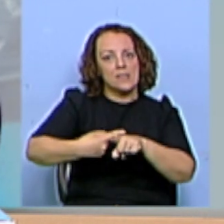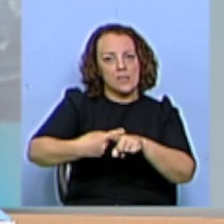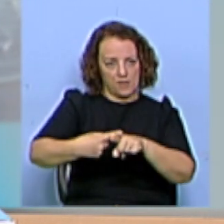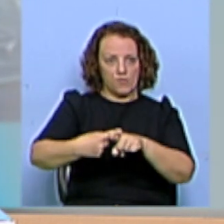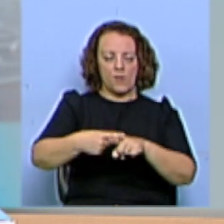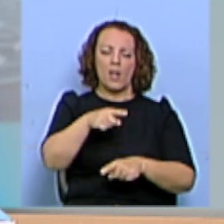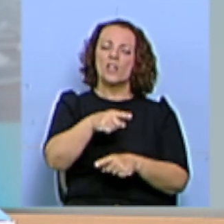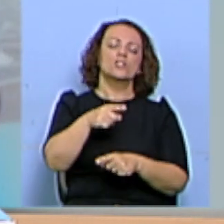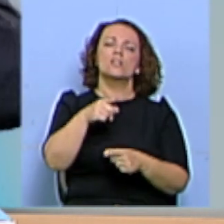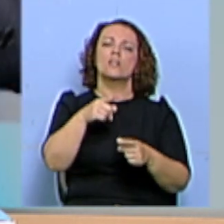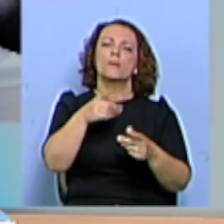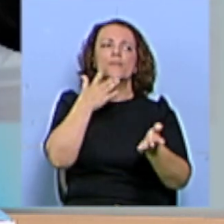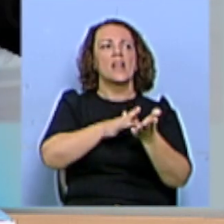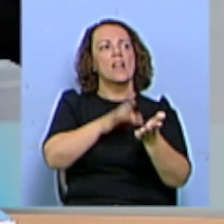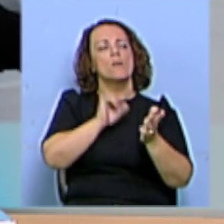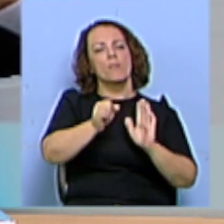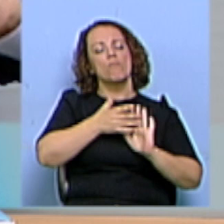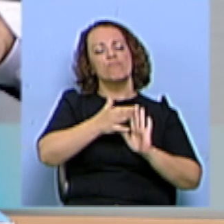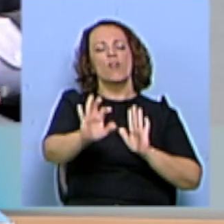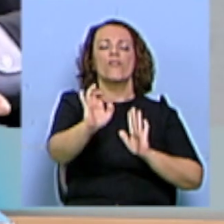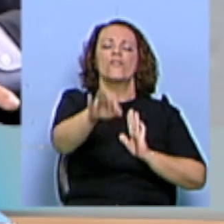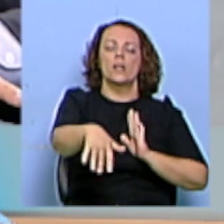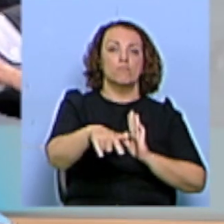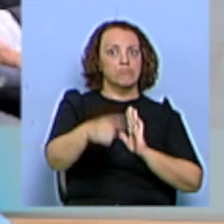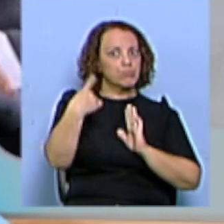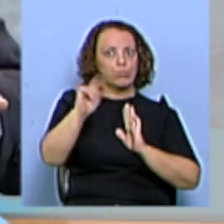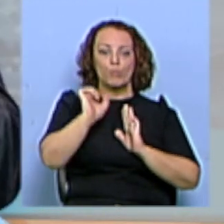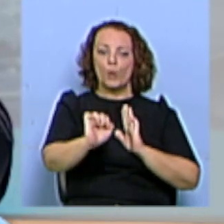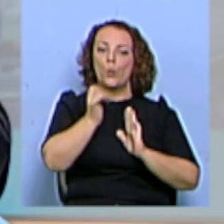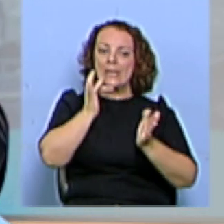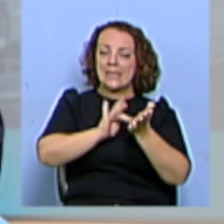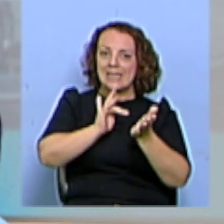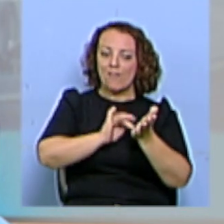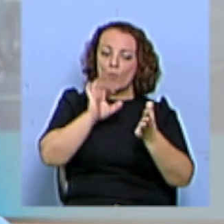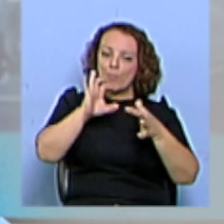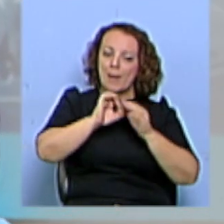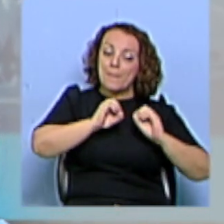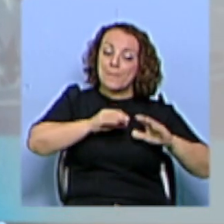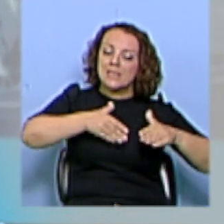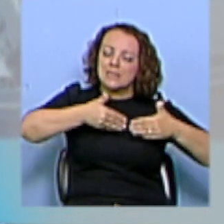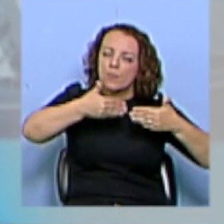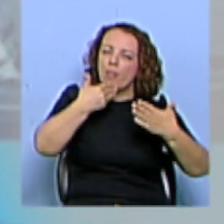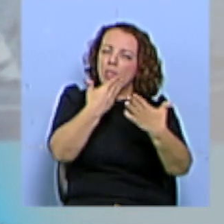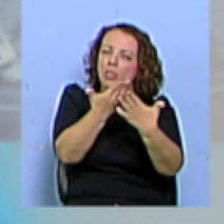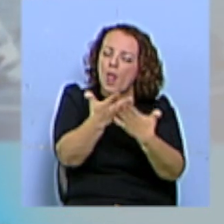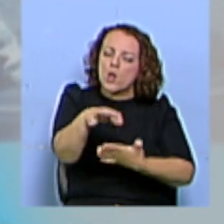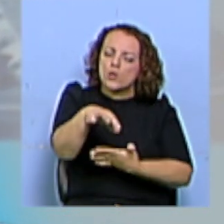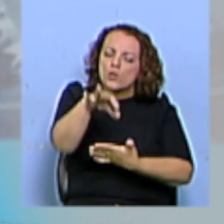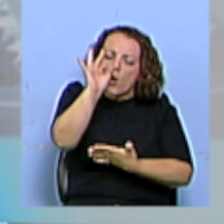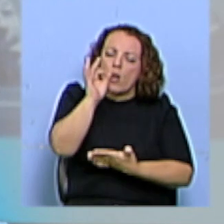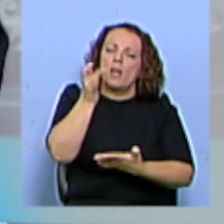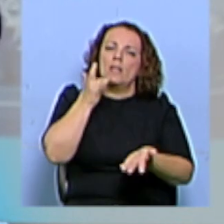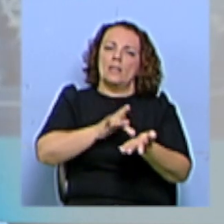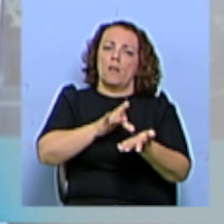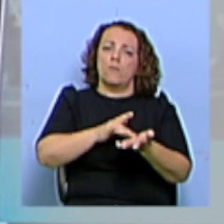que está no fim da cadeia. É um livro que pode estar no princípio para ajudar até nas escolhas de livros que se fazem. Hoje em dia,